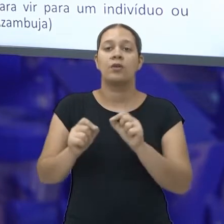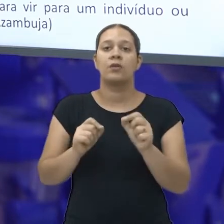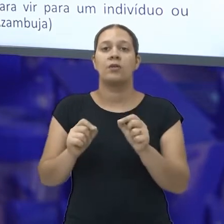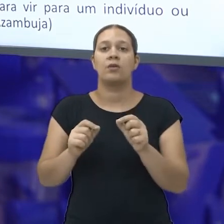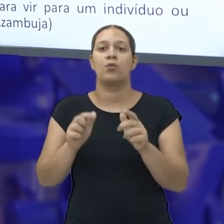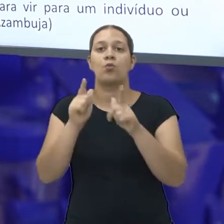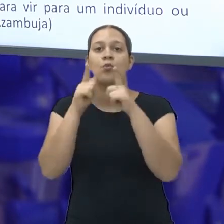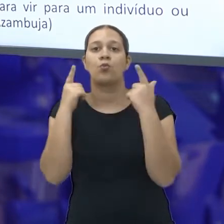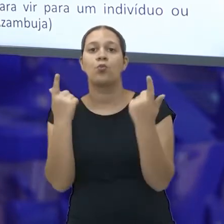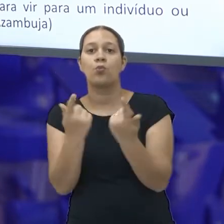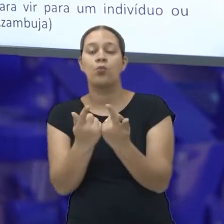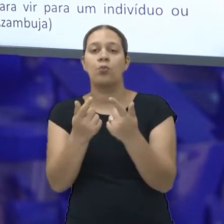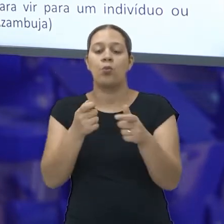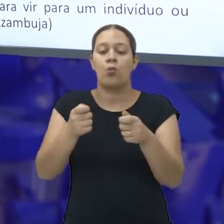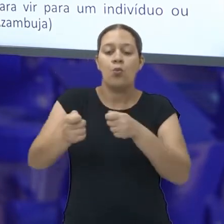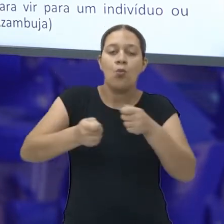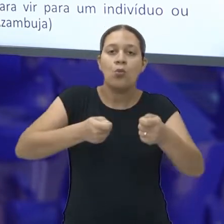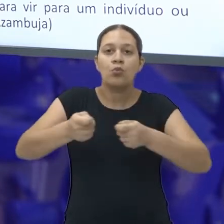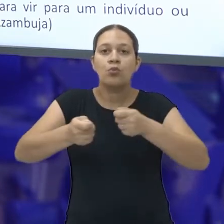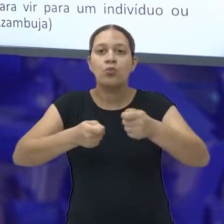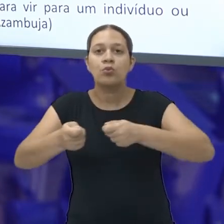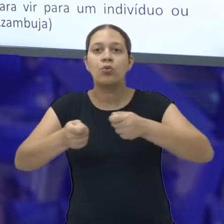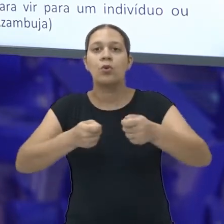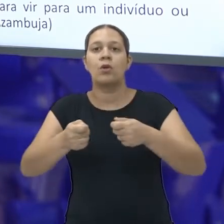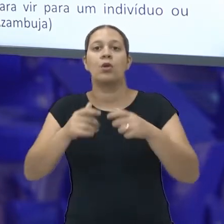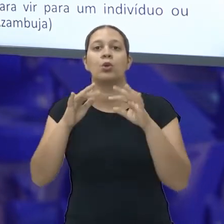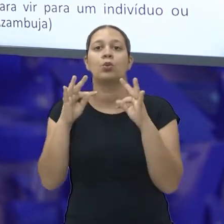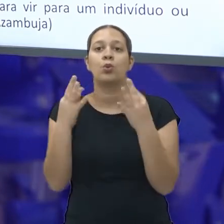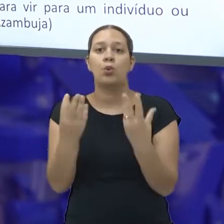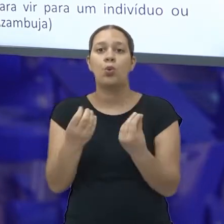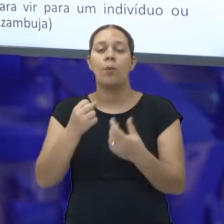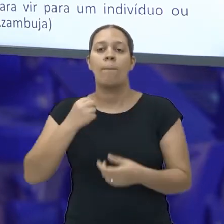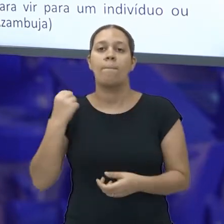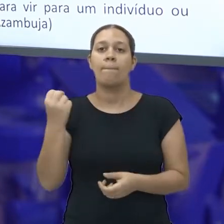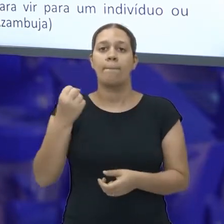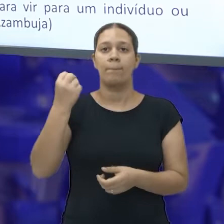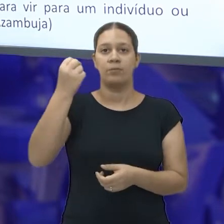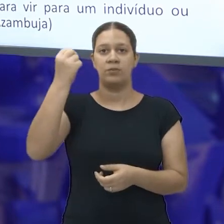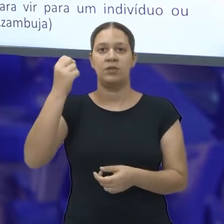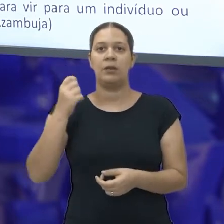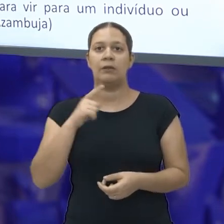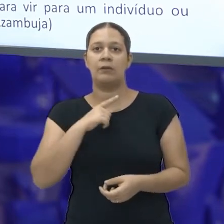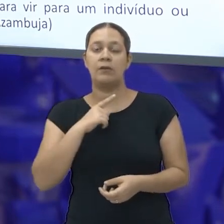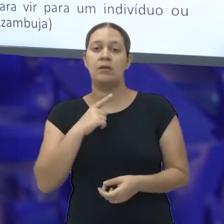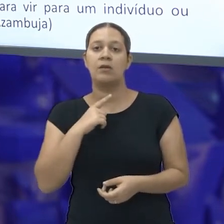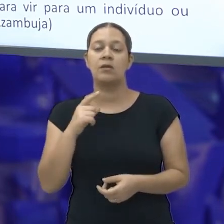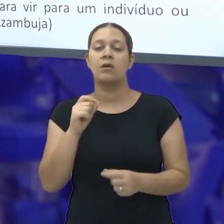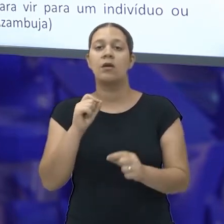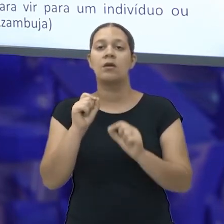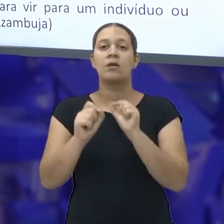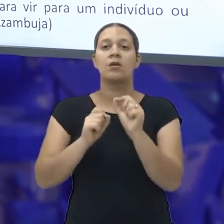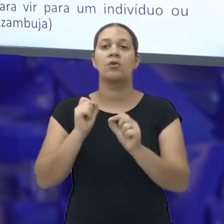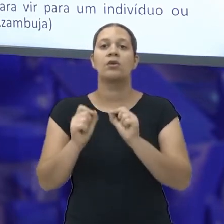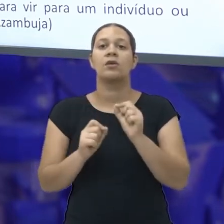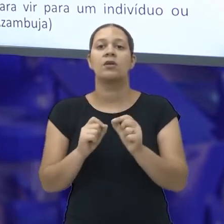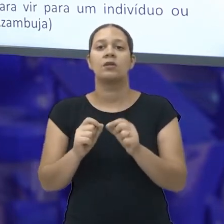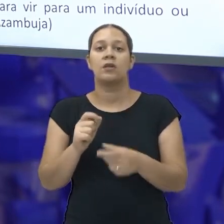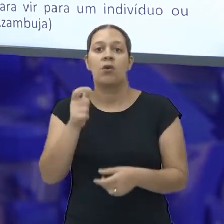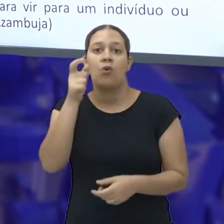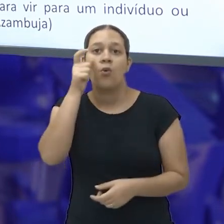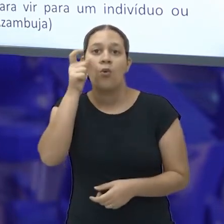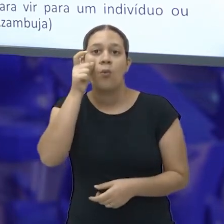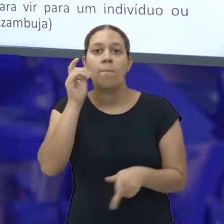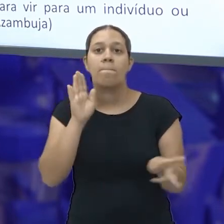pessoa ou um grupo controla todos os poderes e passa a exercê-los a partir dos